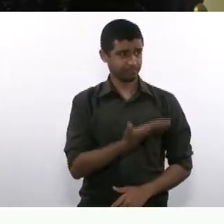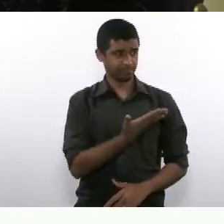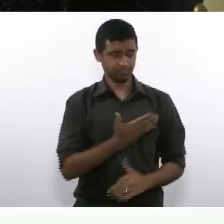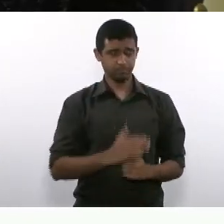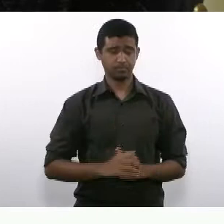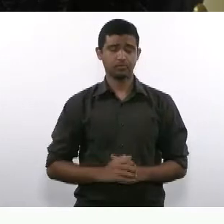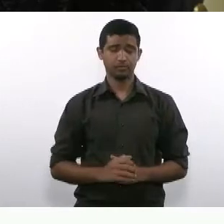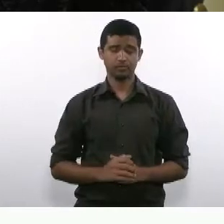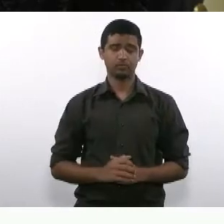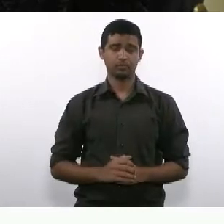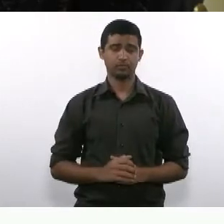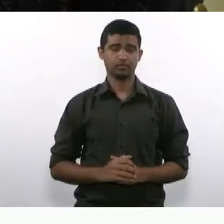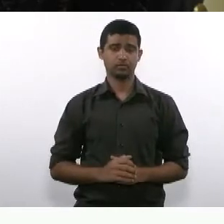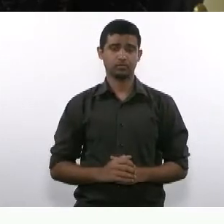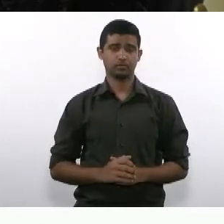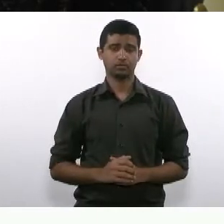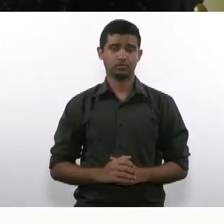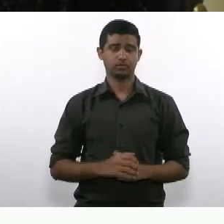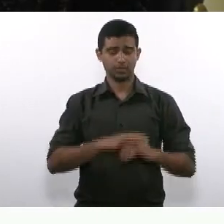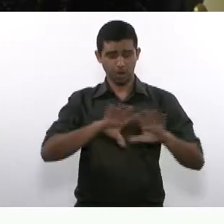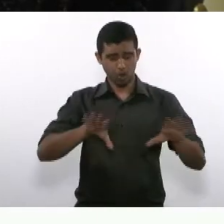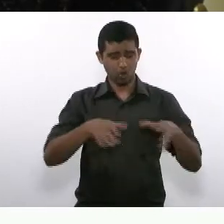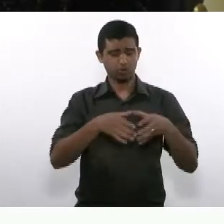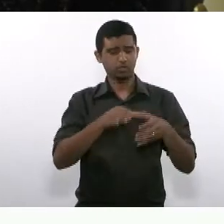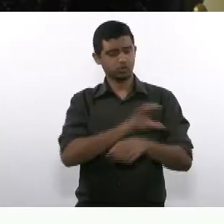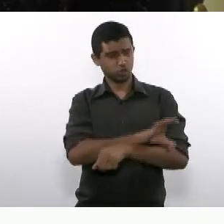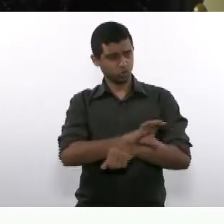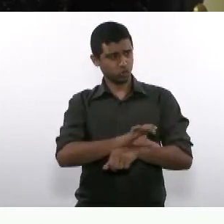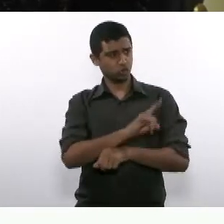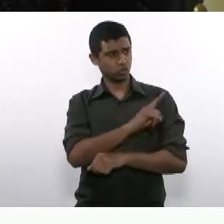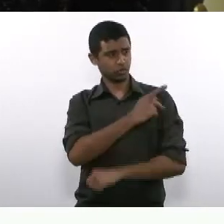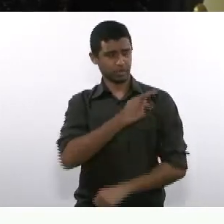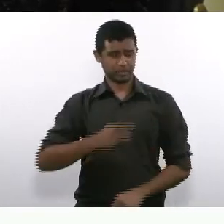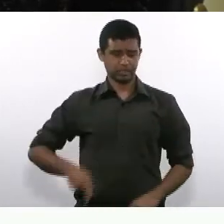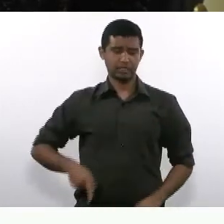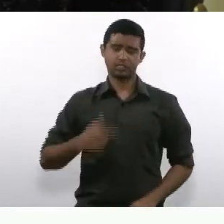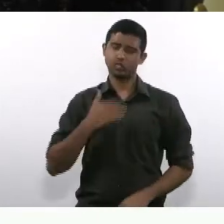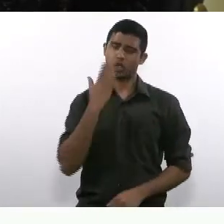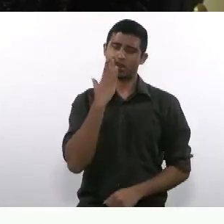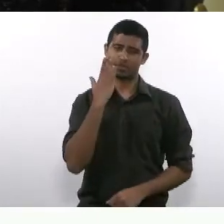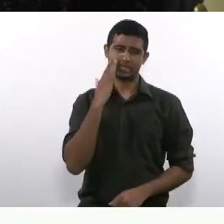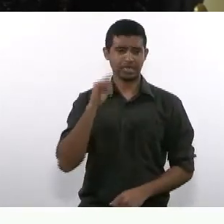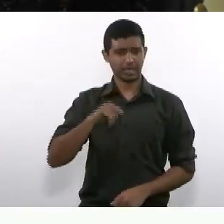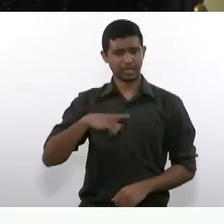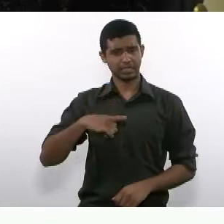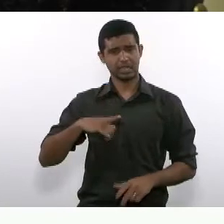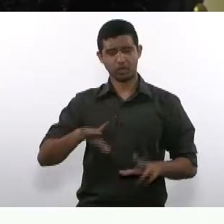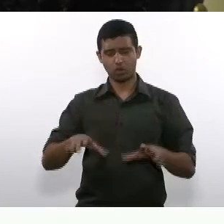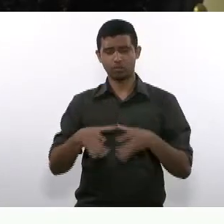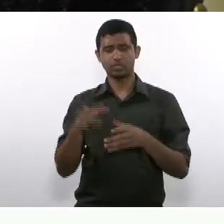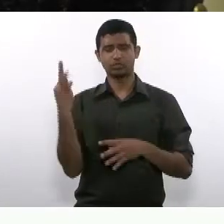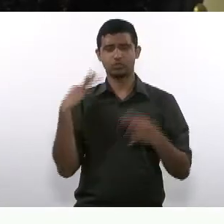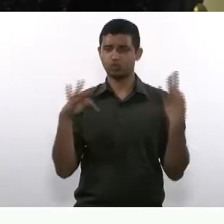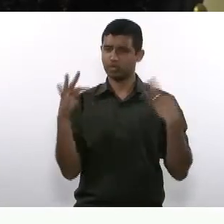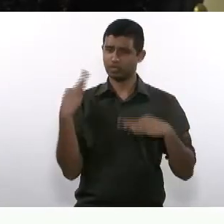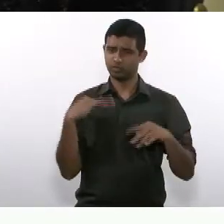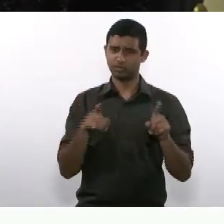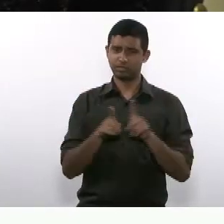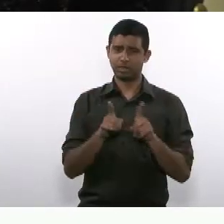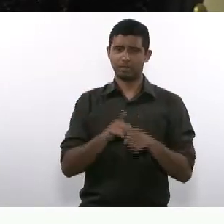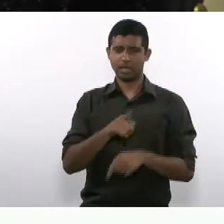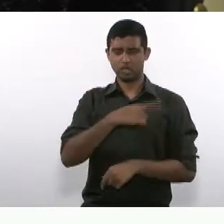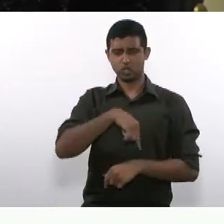conduz a Comissão de Cultura dessa casa. Eu sei que essa casa tem uma comissão de turismo também, é uma análise que não nos